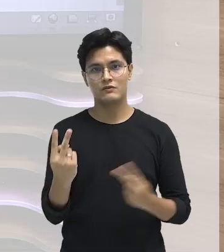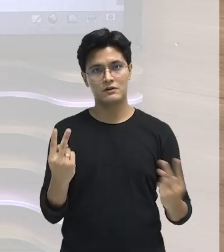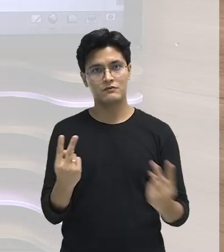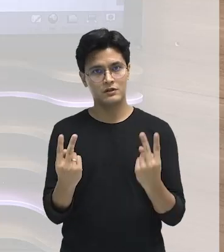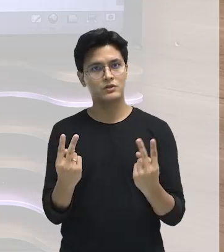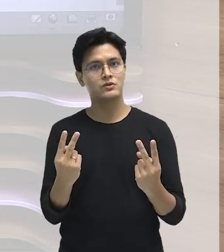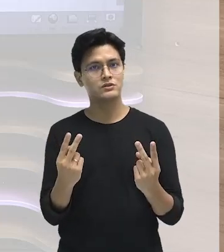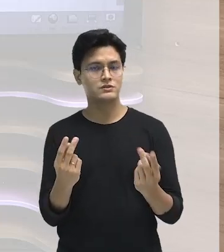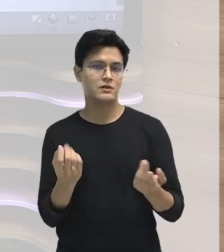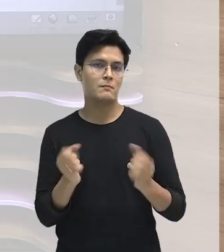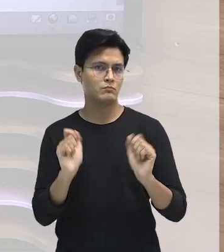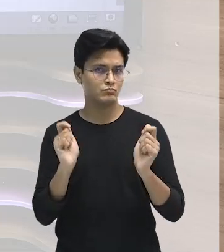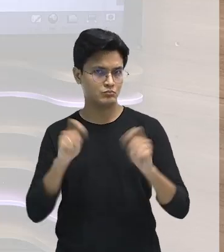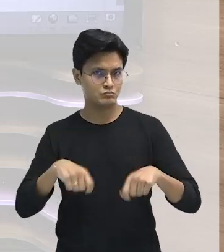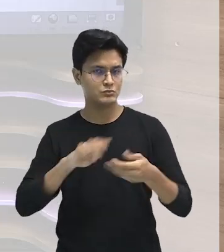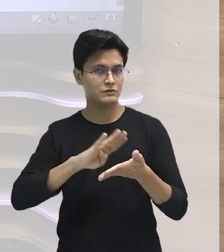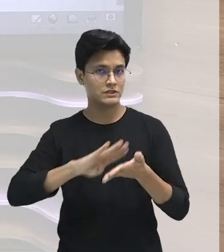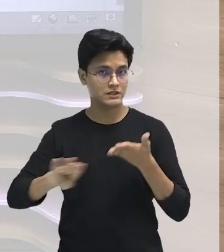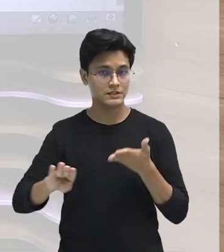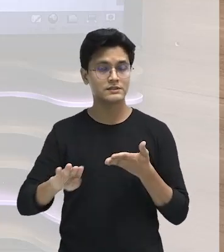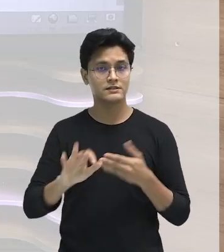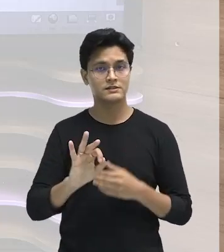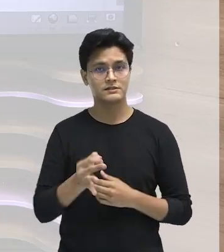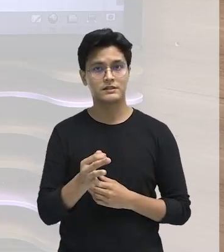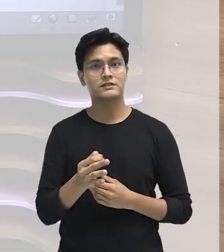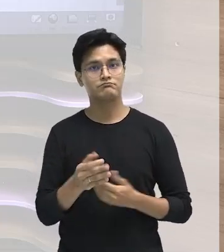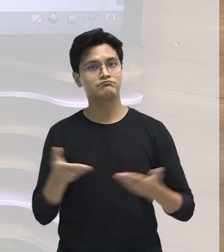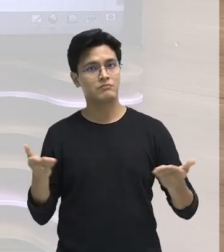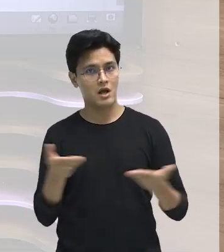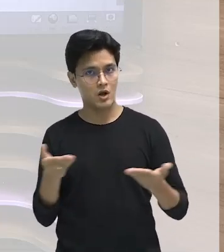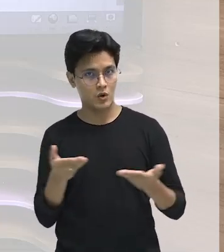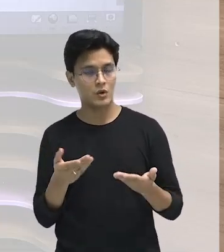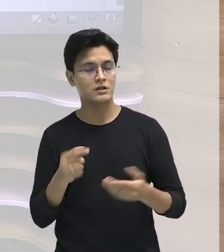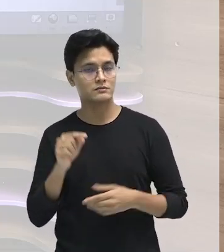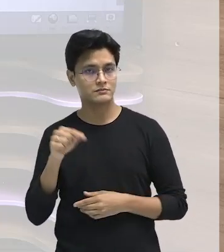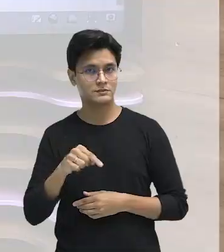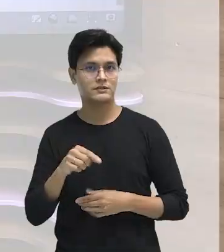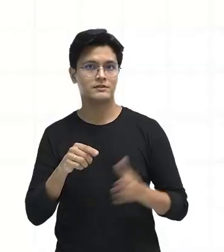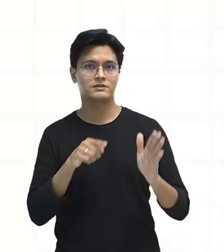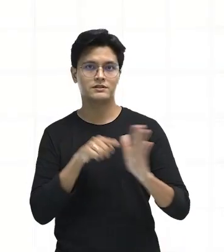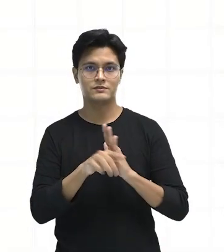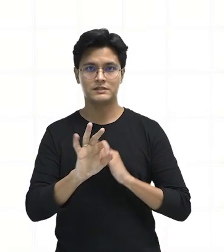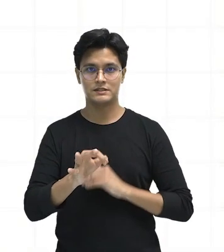ser descartados. E é justamente isso que a gente vai fazer aqui. Voltando para a tela, então.